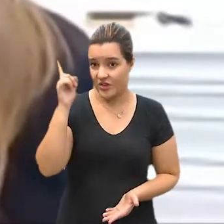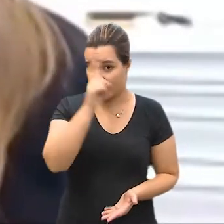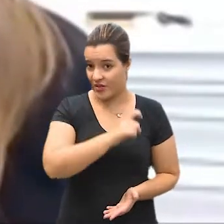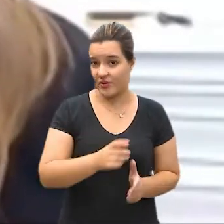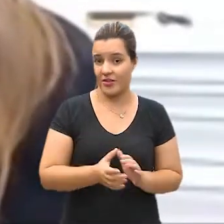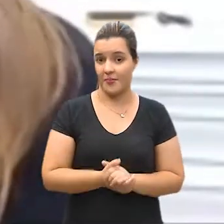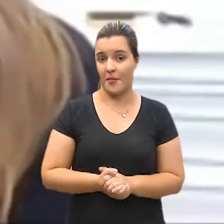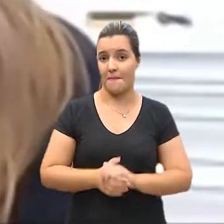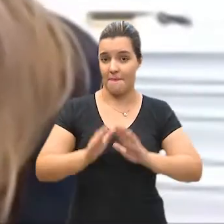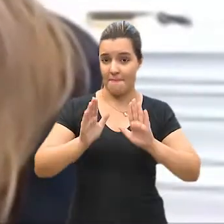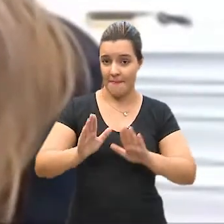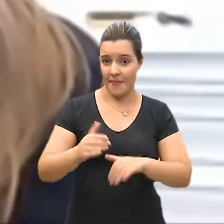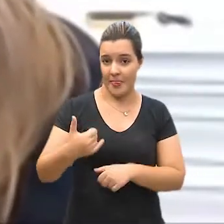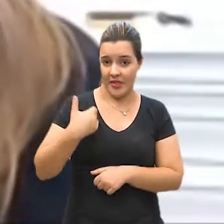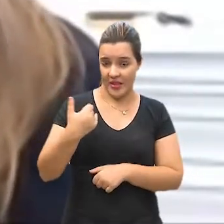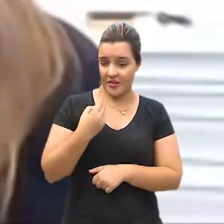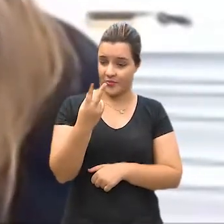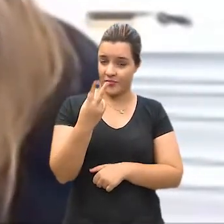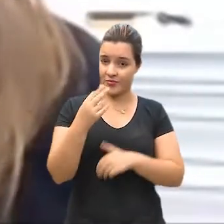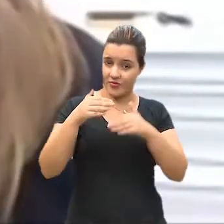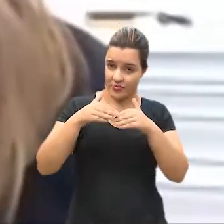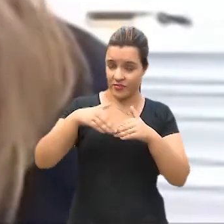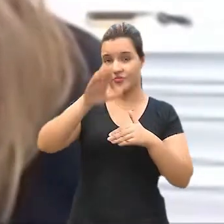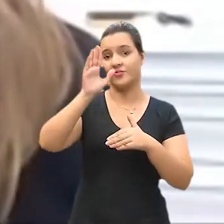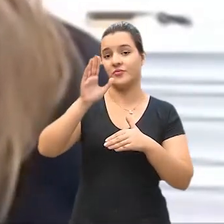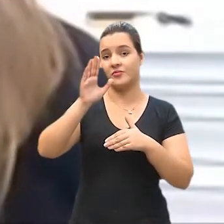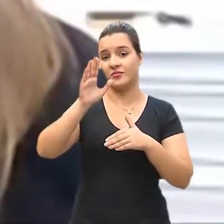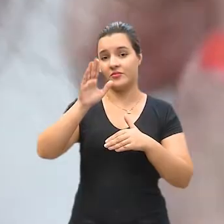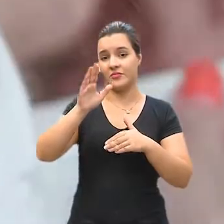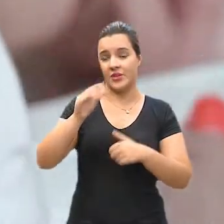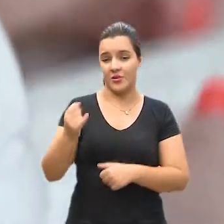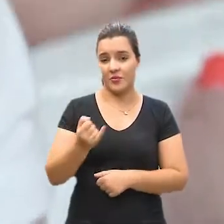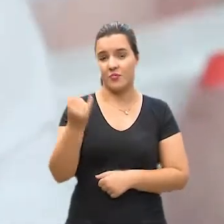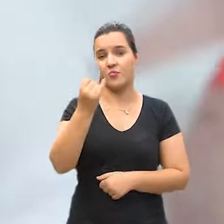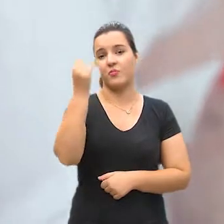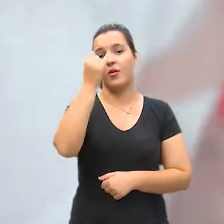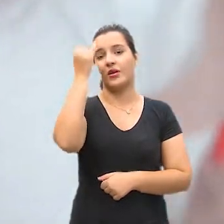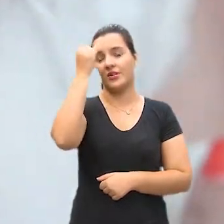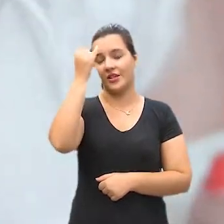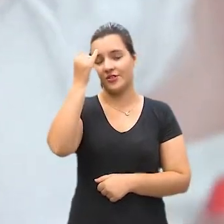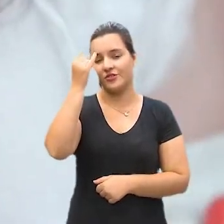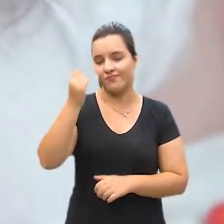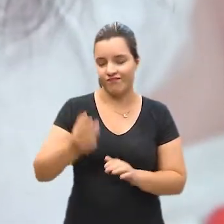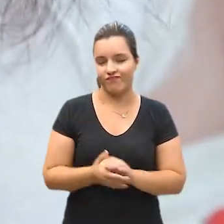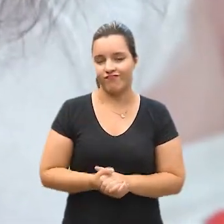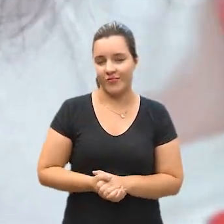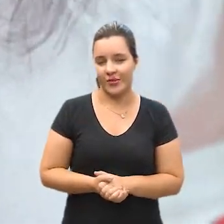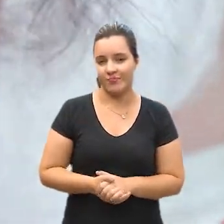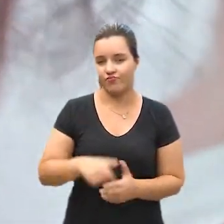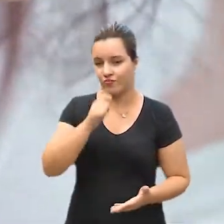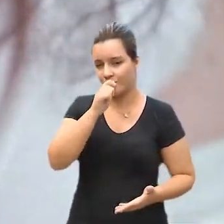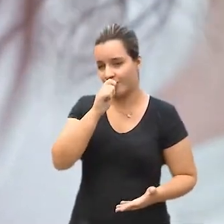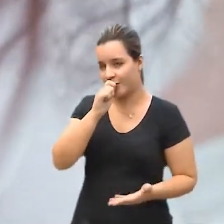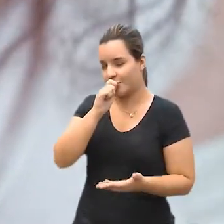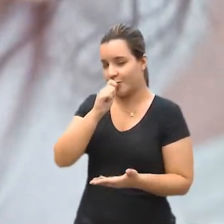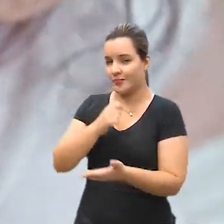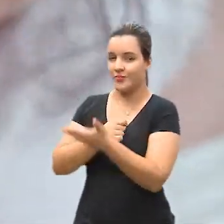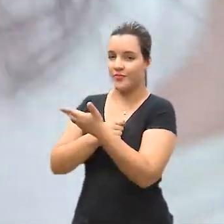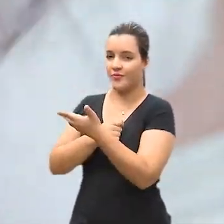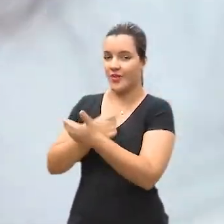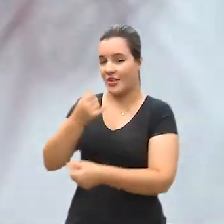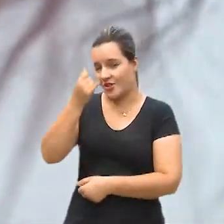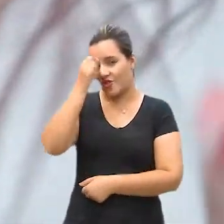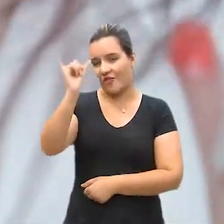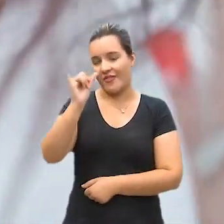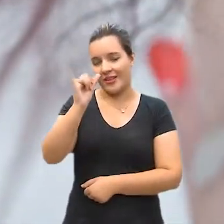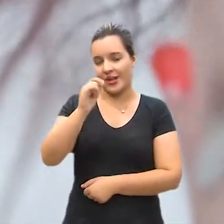mas assim, a partir dos 2 anos de idade é importante, imprescindível, na verdade, que essa chupeta tem que ser removida o